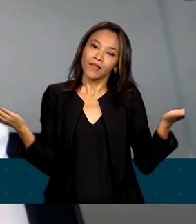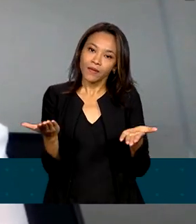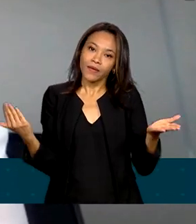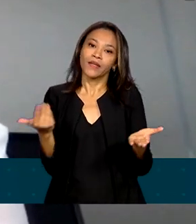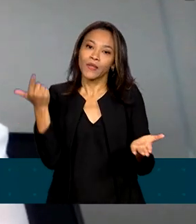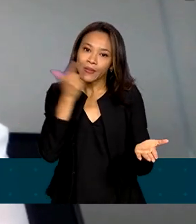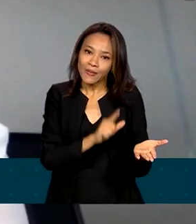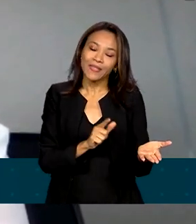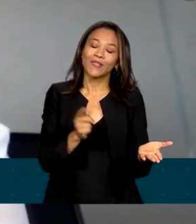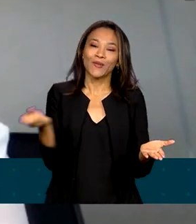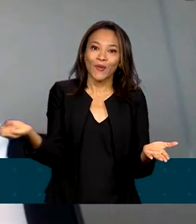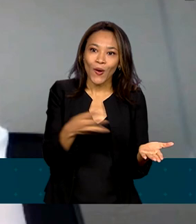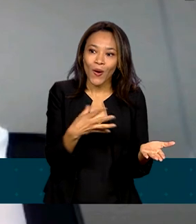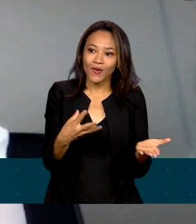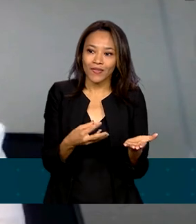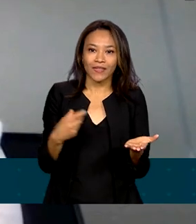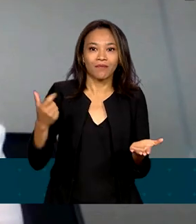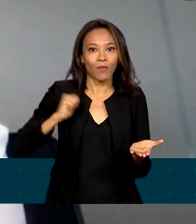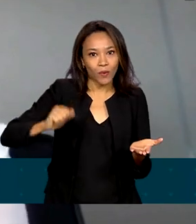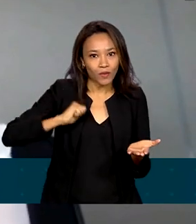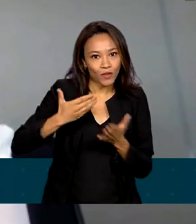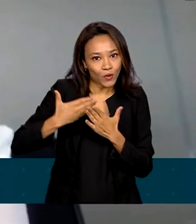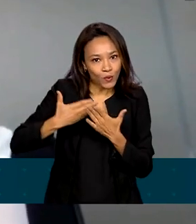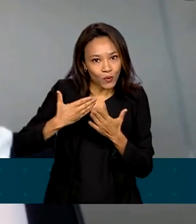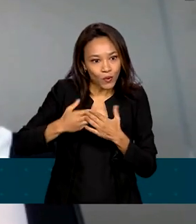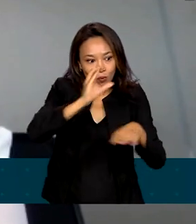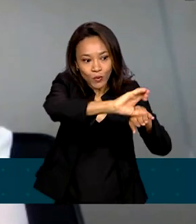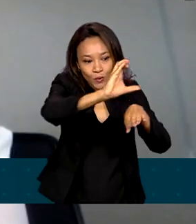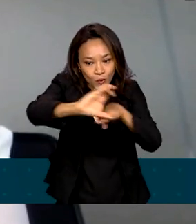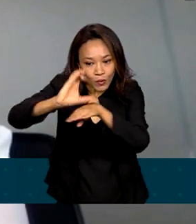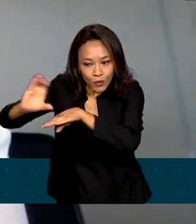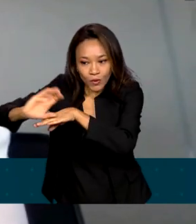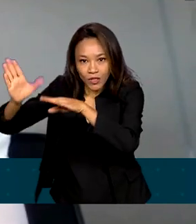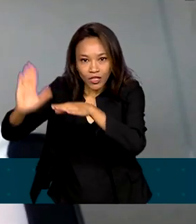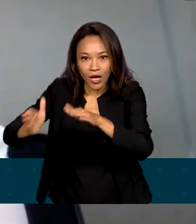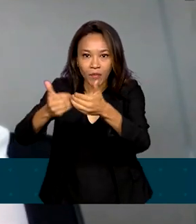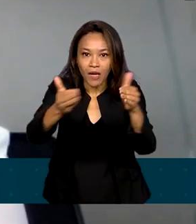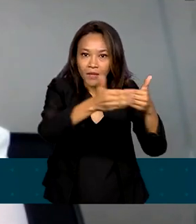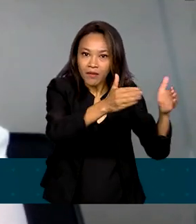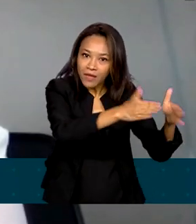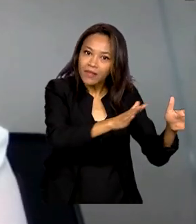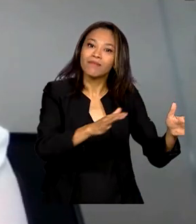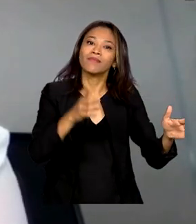conceder bolsas novas para os cursos, né, que iniciaram e também para aqueles cursos que subiram de nota.